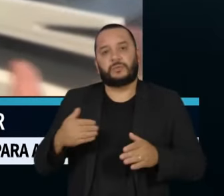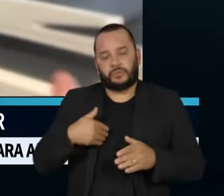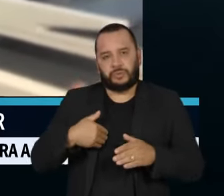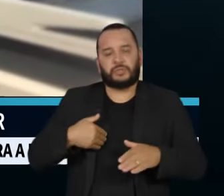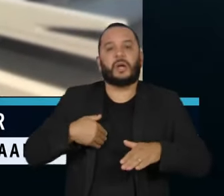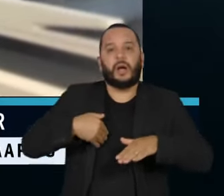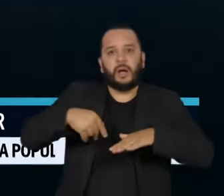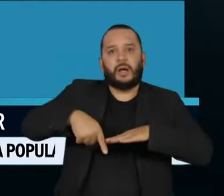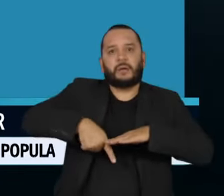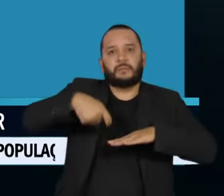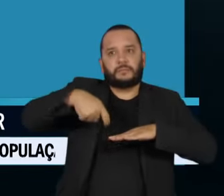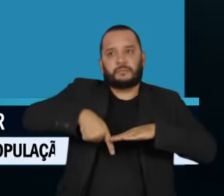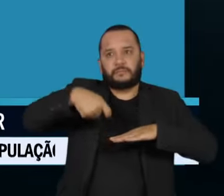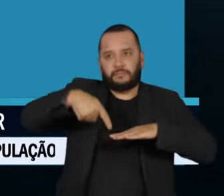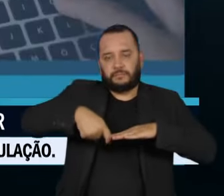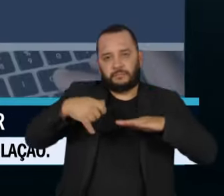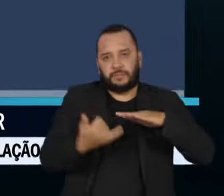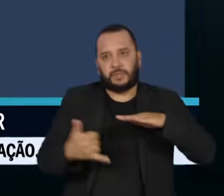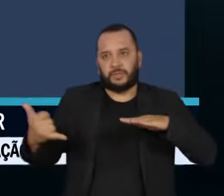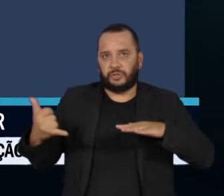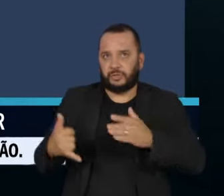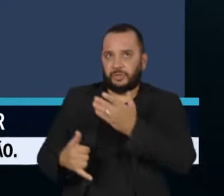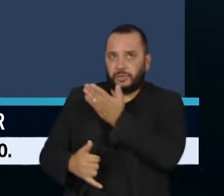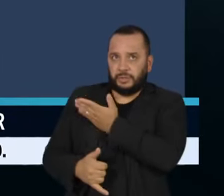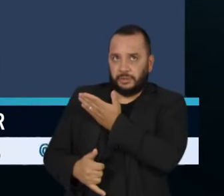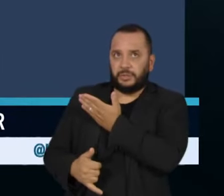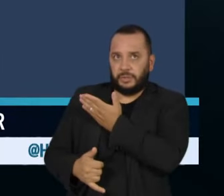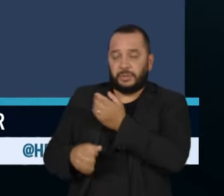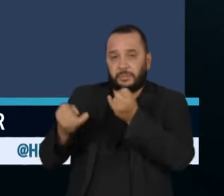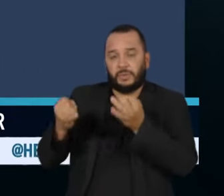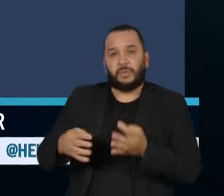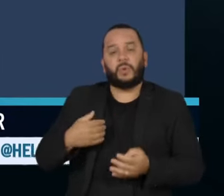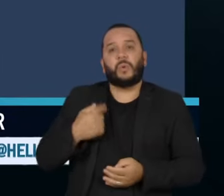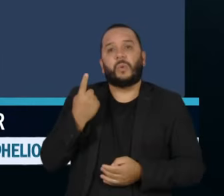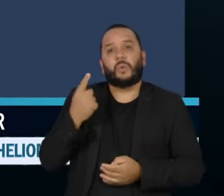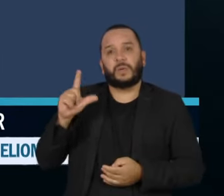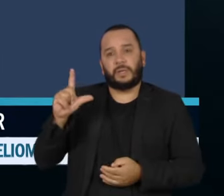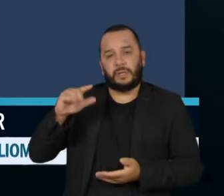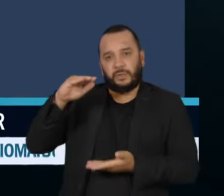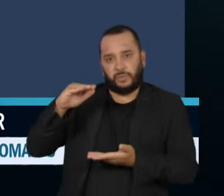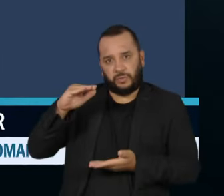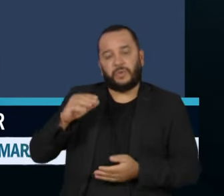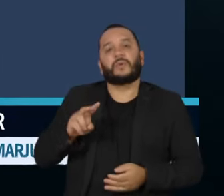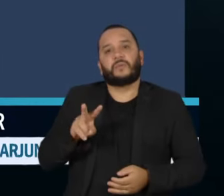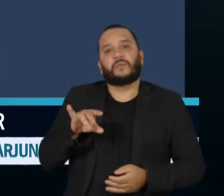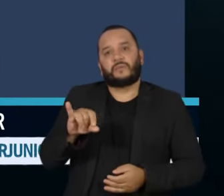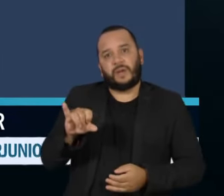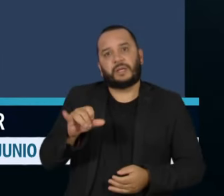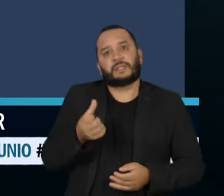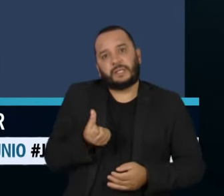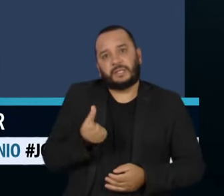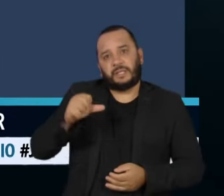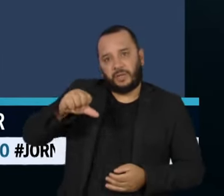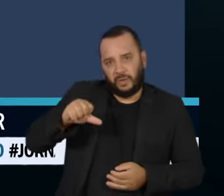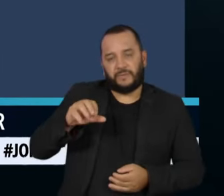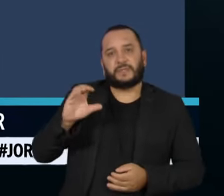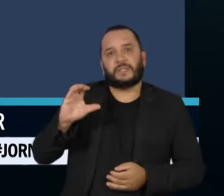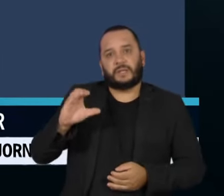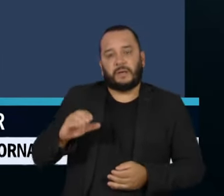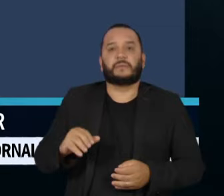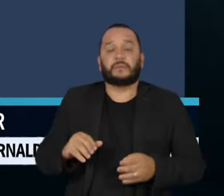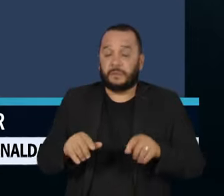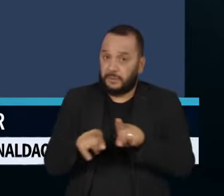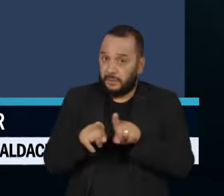Adolfo Saxida. Numa rede social, ele disse que o litro de gasolina deve aumentar 69 centavos e o do diesel